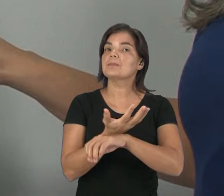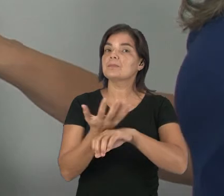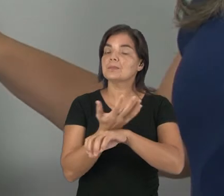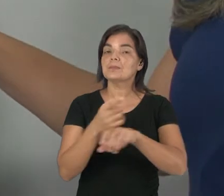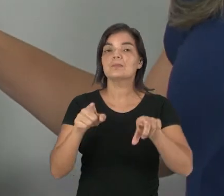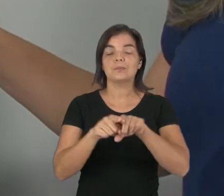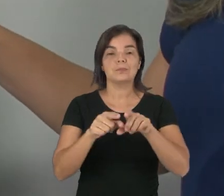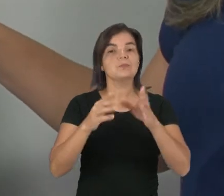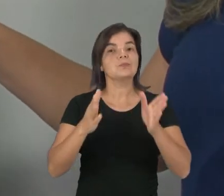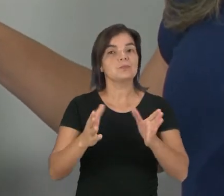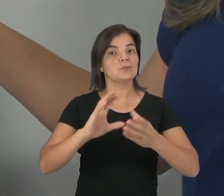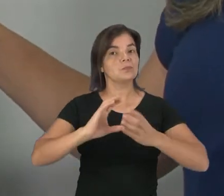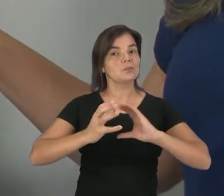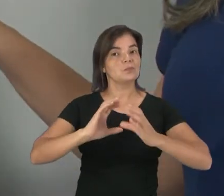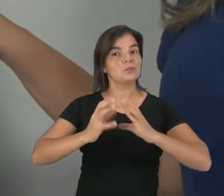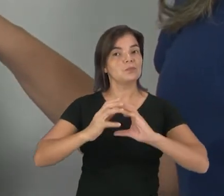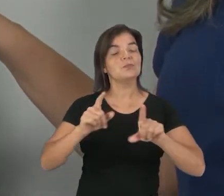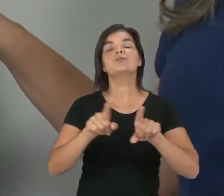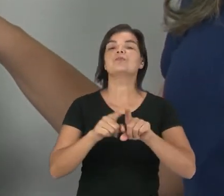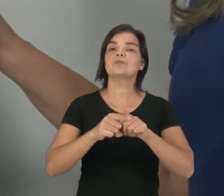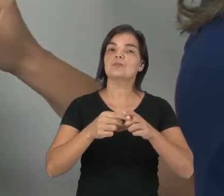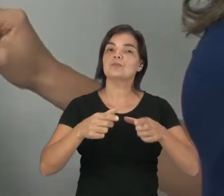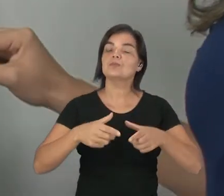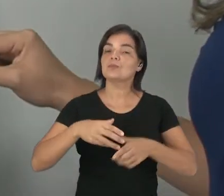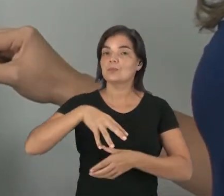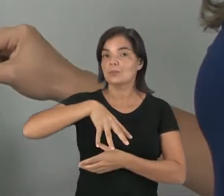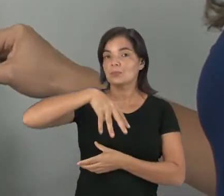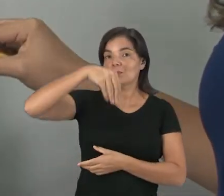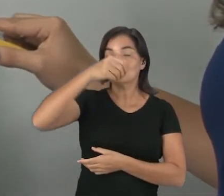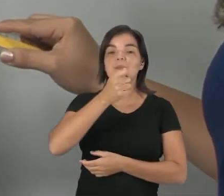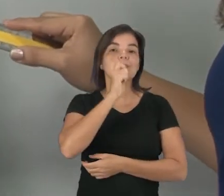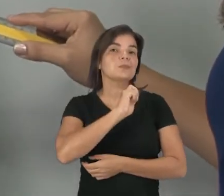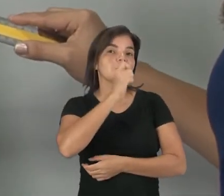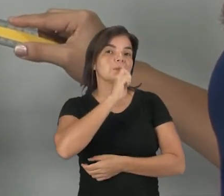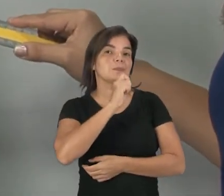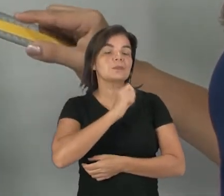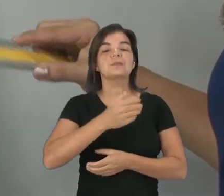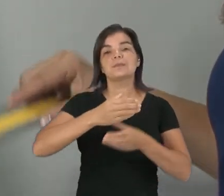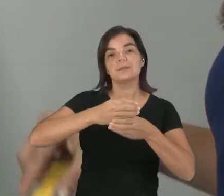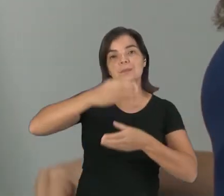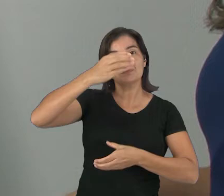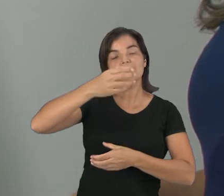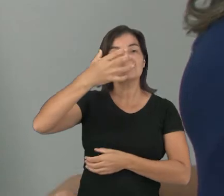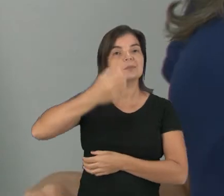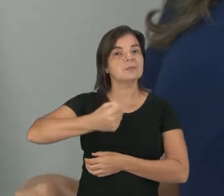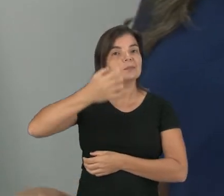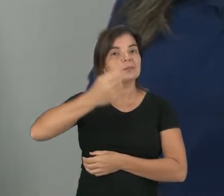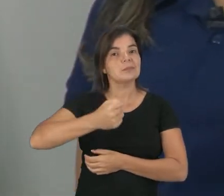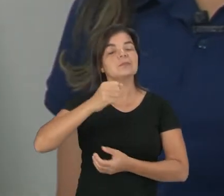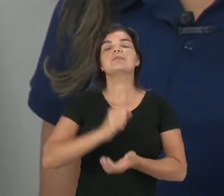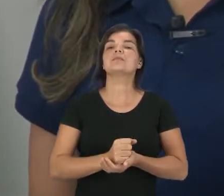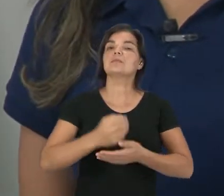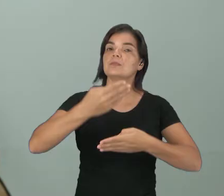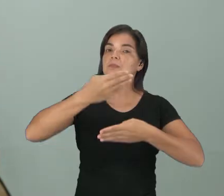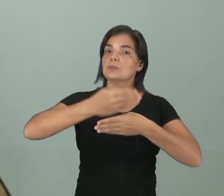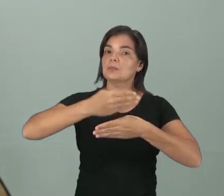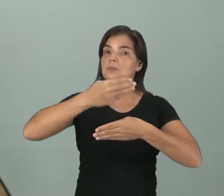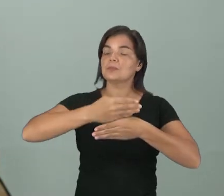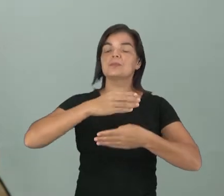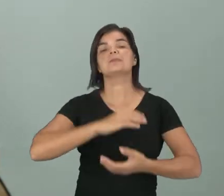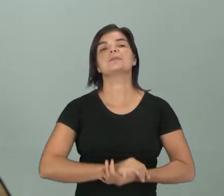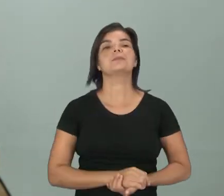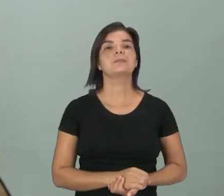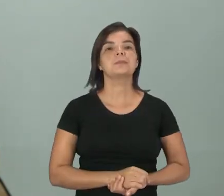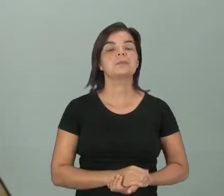um cubo mágico, uma casca de sorvete, uma pilha, uma caixinha de leite e um tijolo. Muito